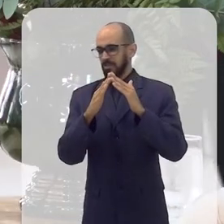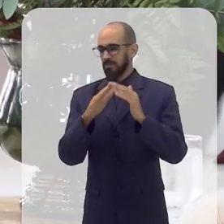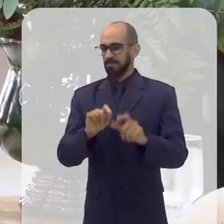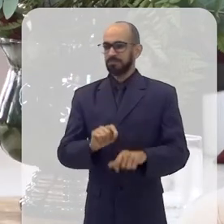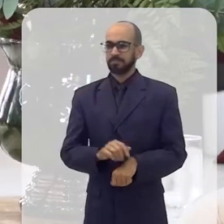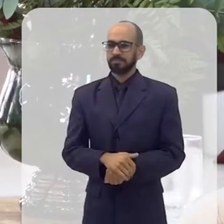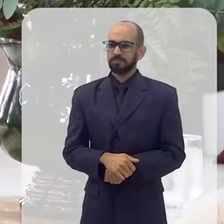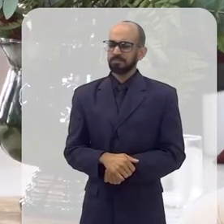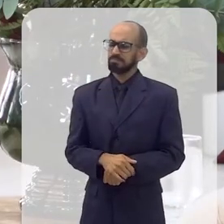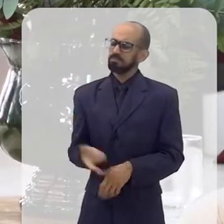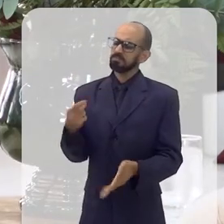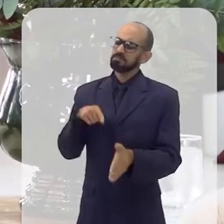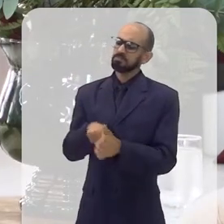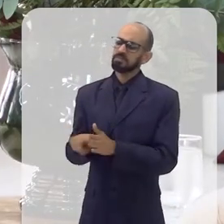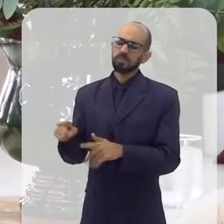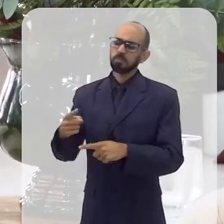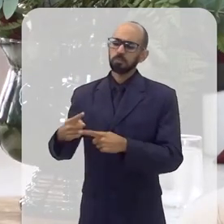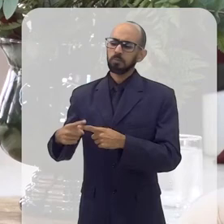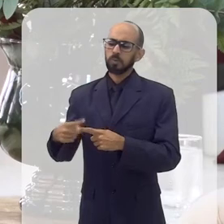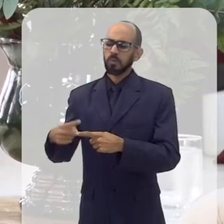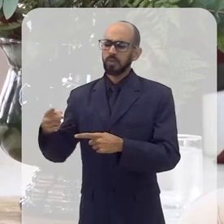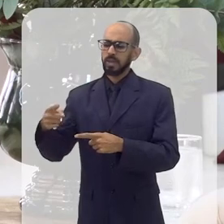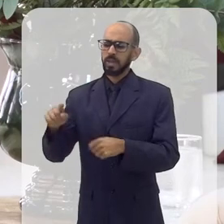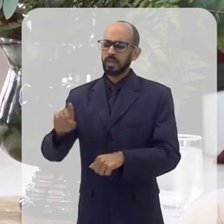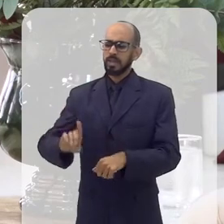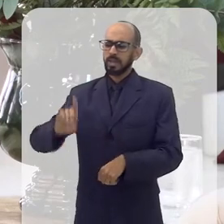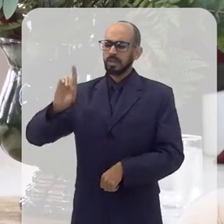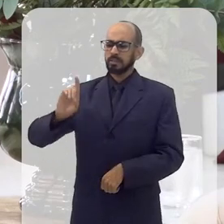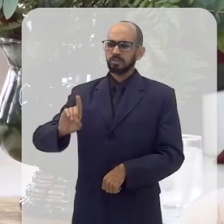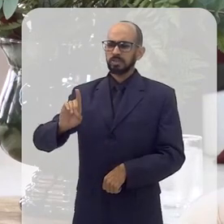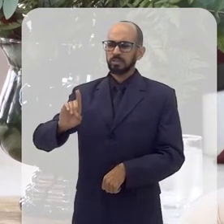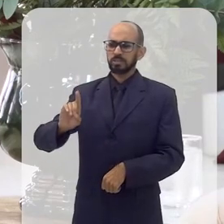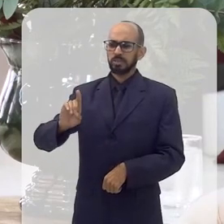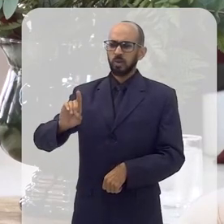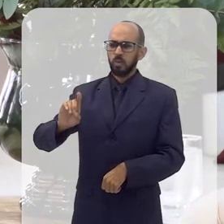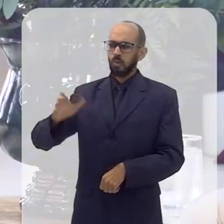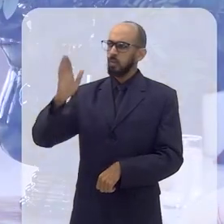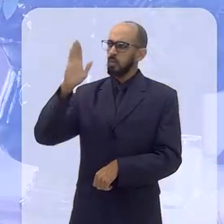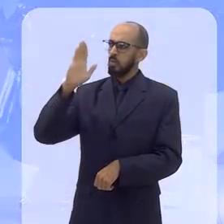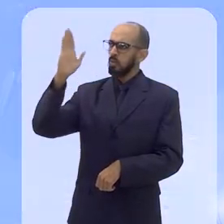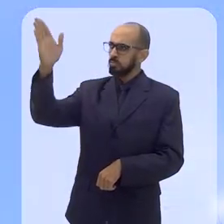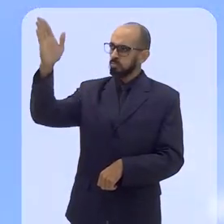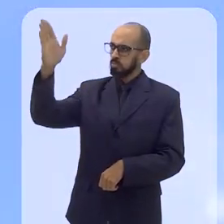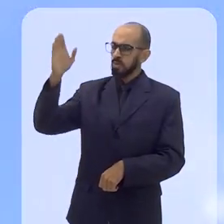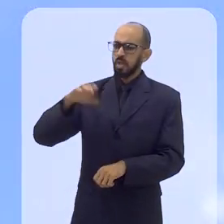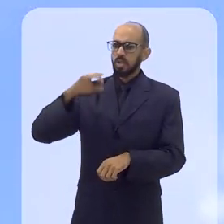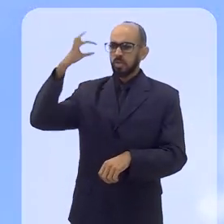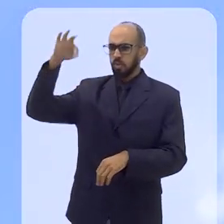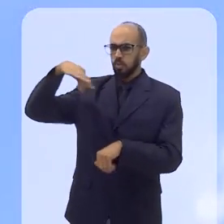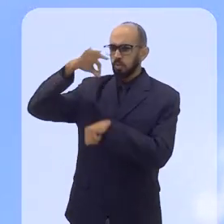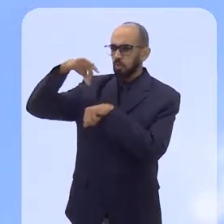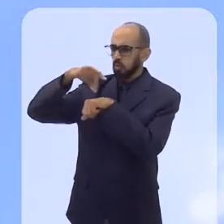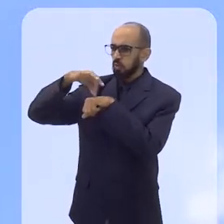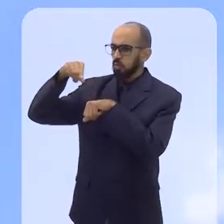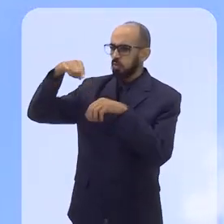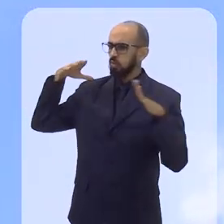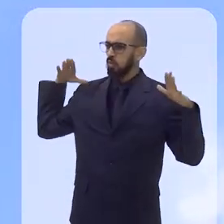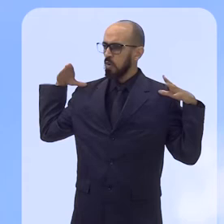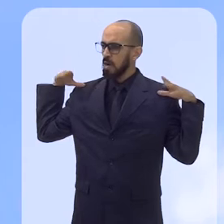nos assiste. Por que a direção do anjo, que fica no